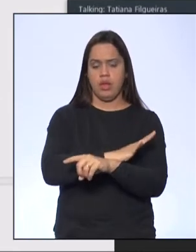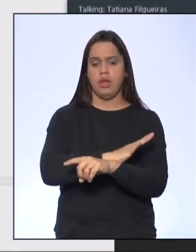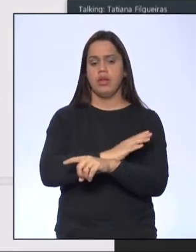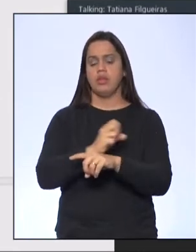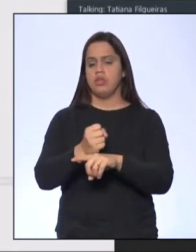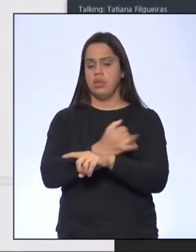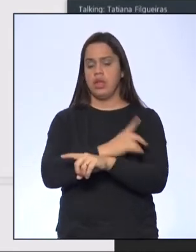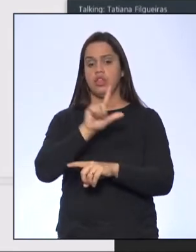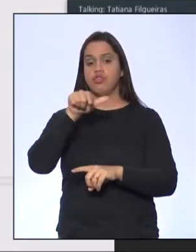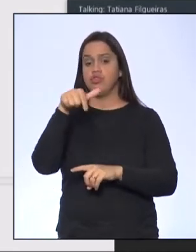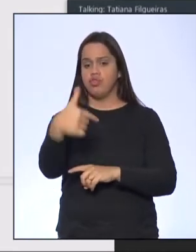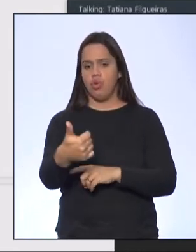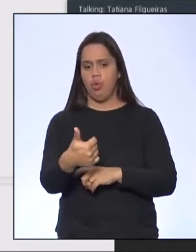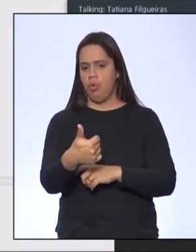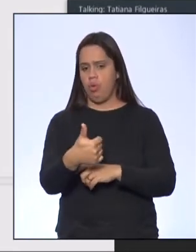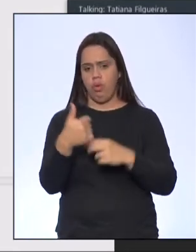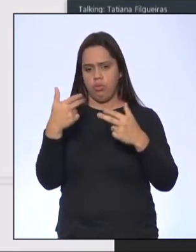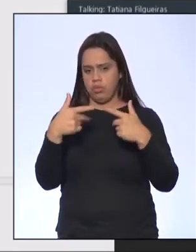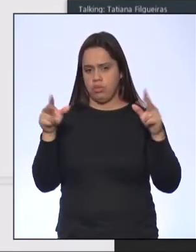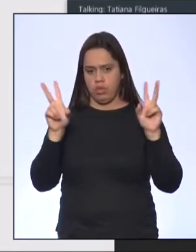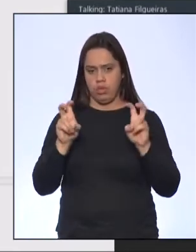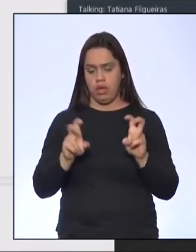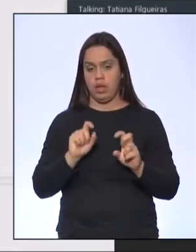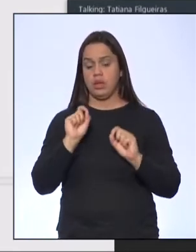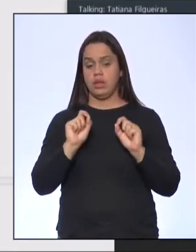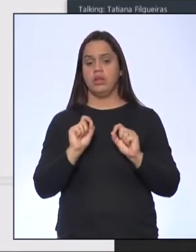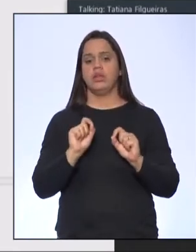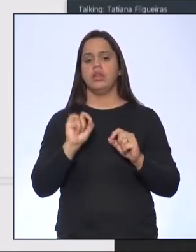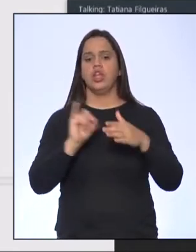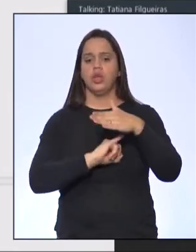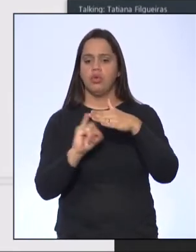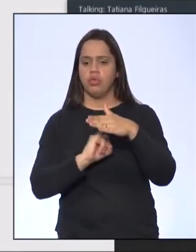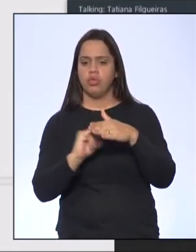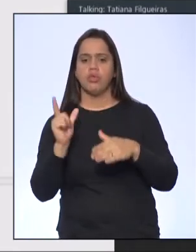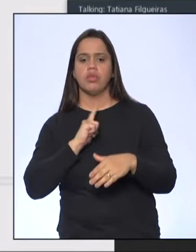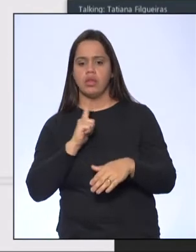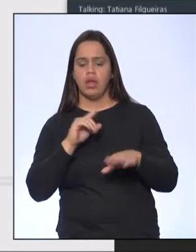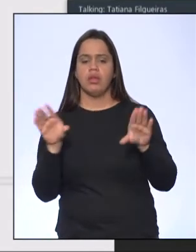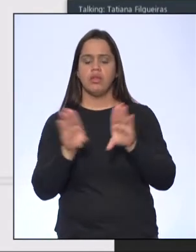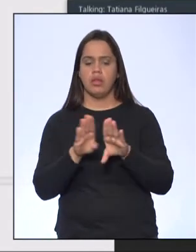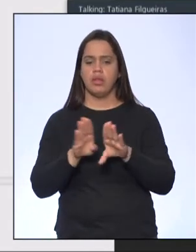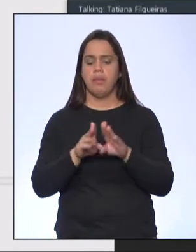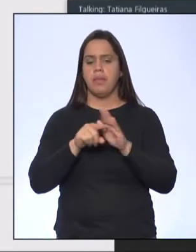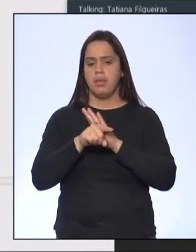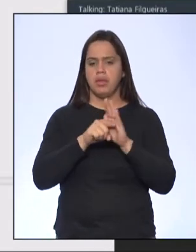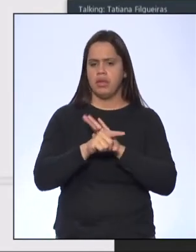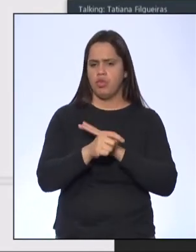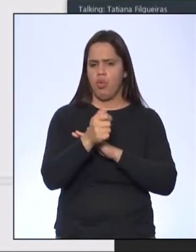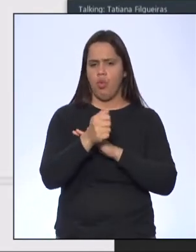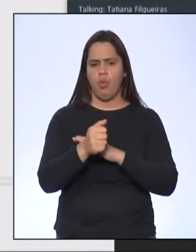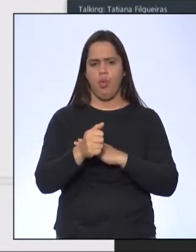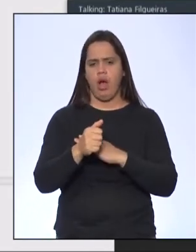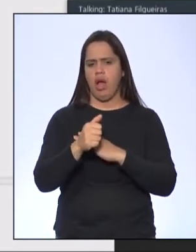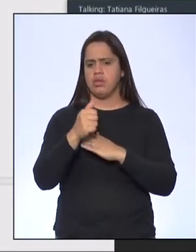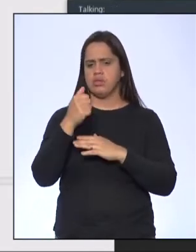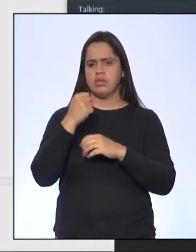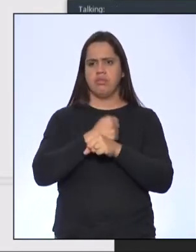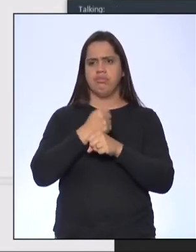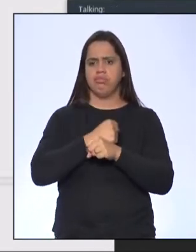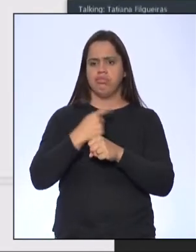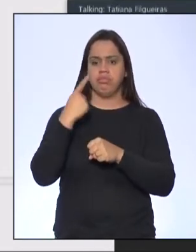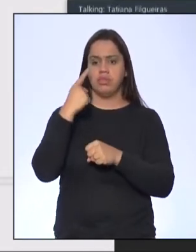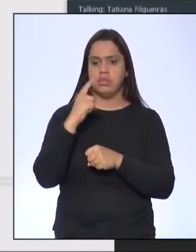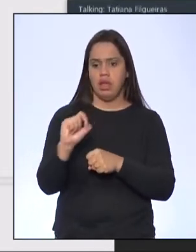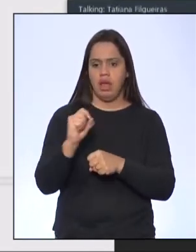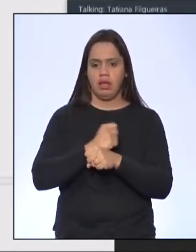natureza, sobre as quais o Instituto também tem pesquisa de quase uma década aí, né?